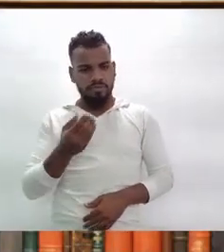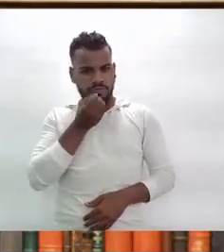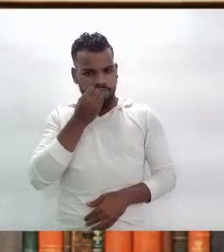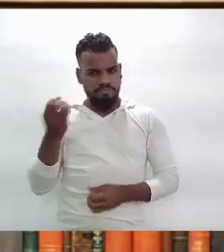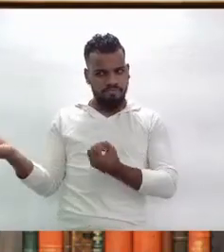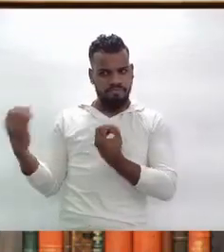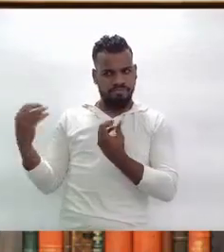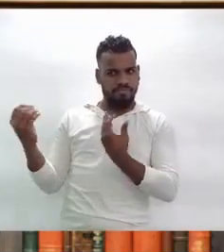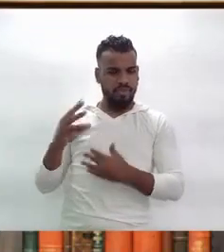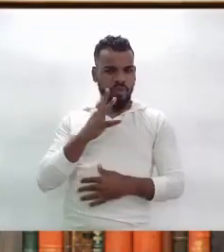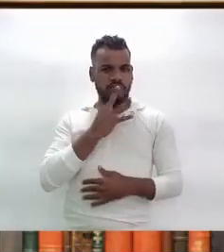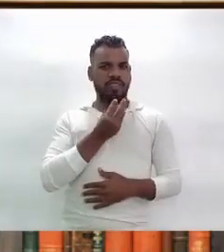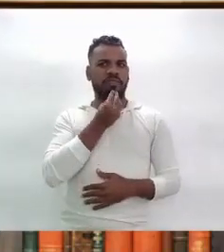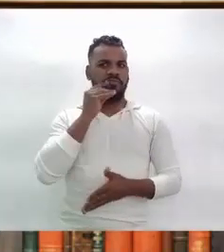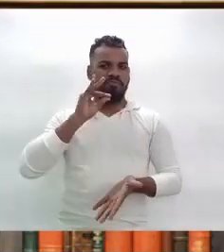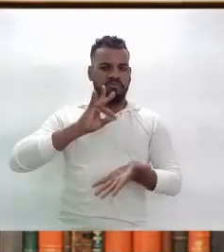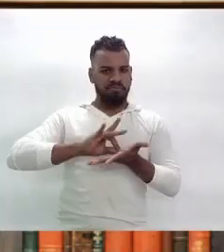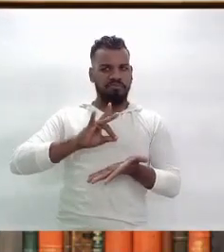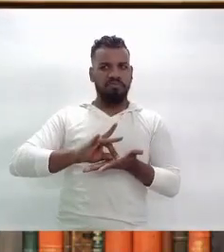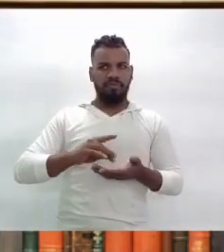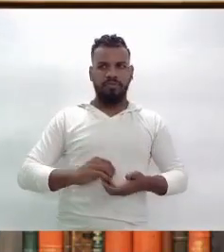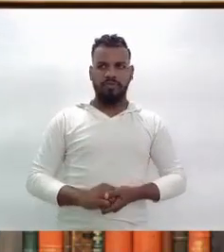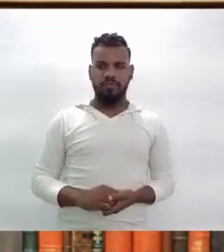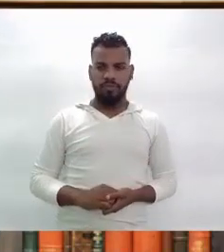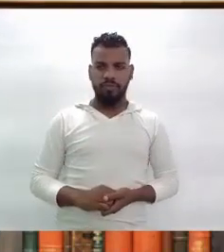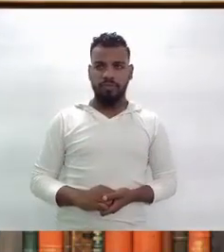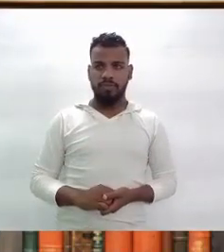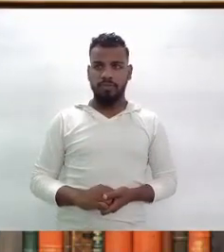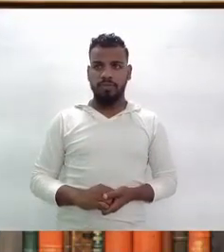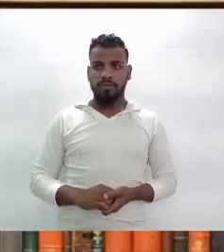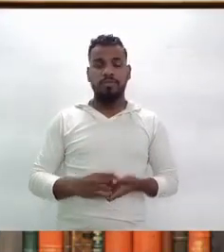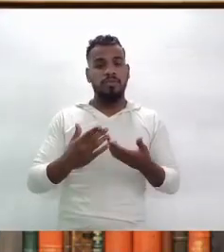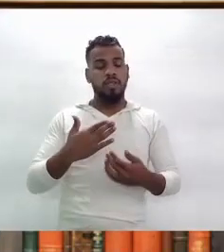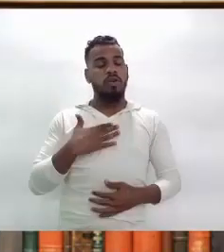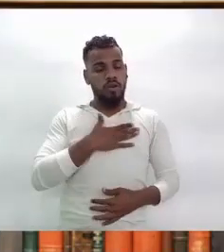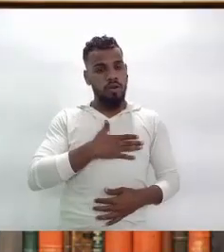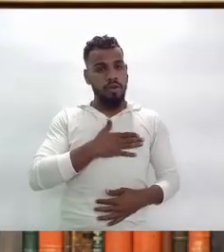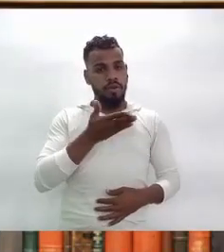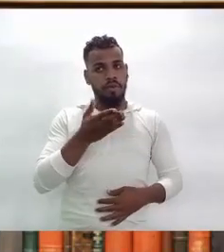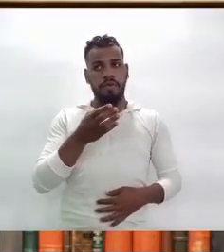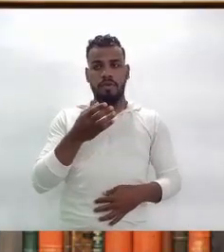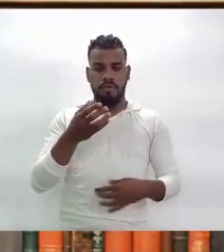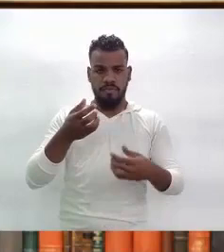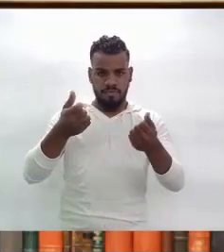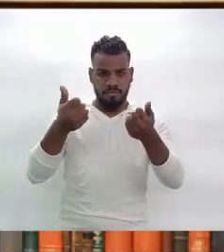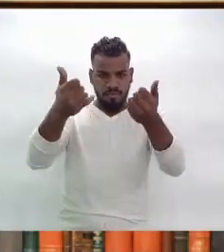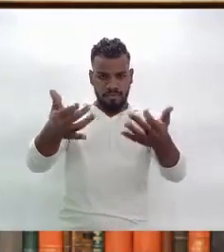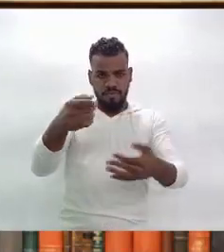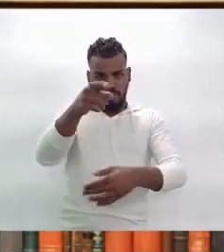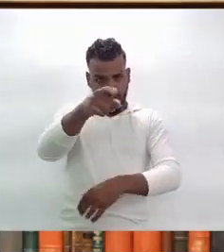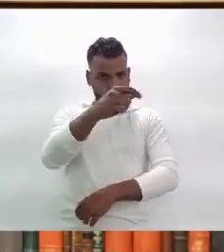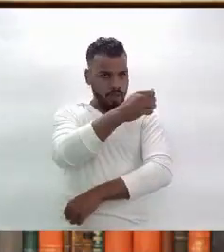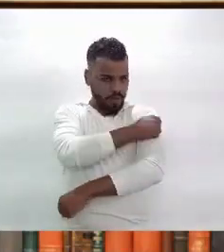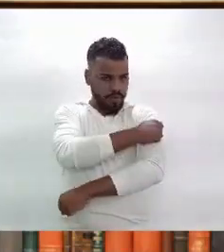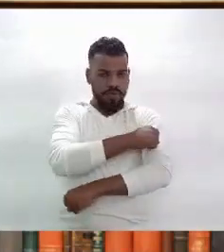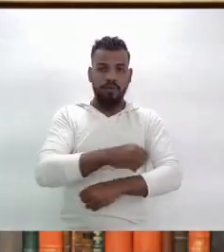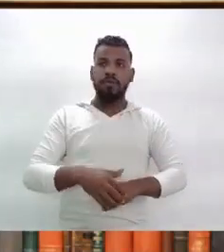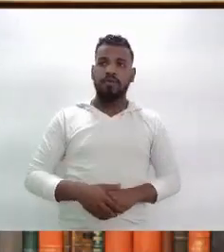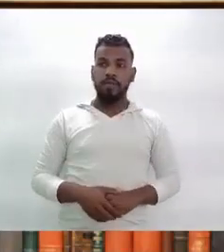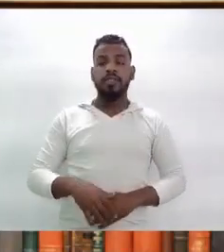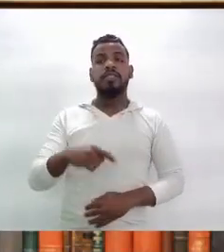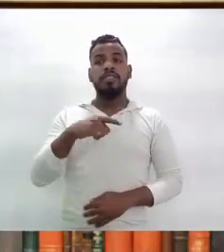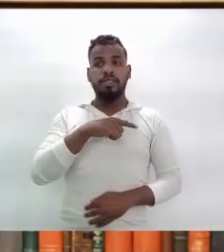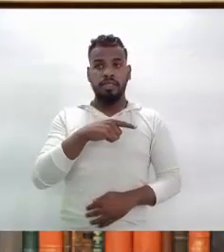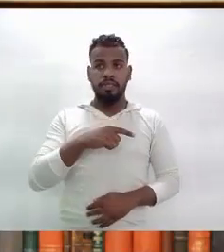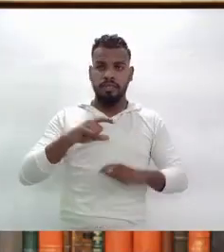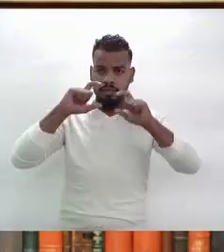aula de conhecimento sobre o maracatu. Antes de mais nada, também gostaria de destacar para o nosso estudante, para você estudante, que nós estamos